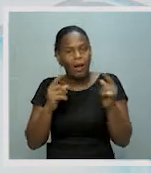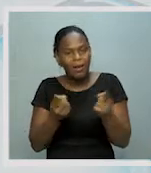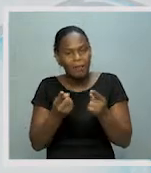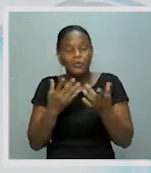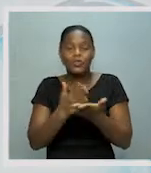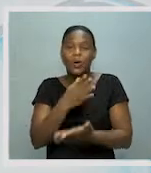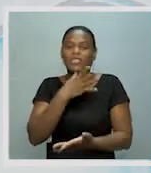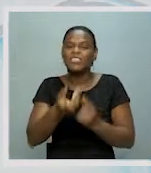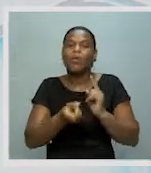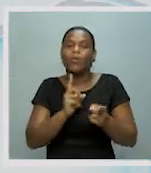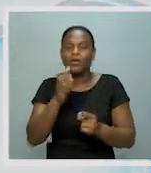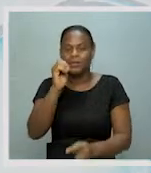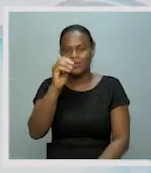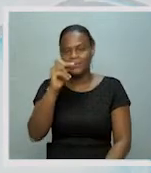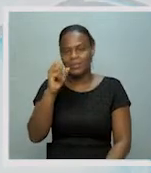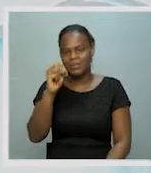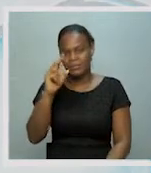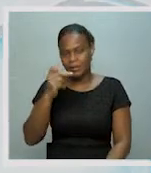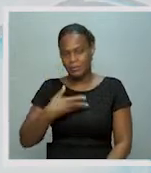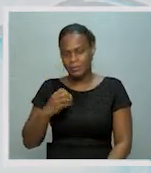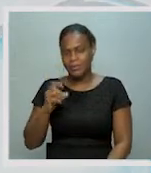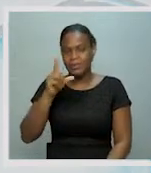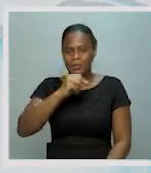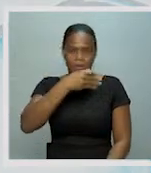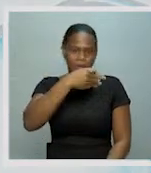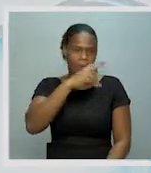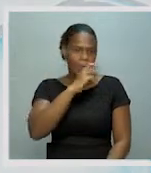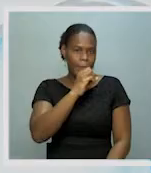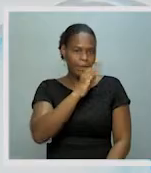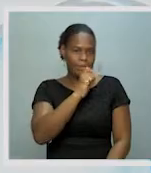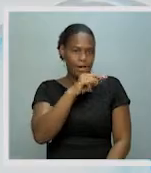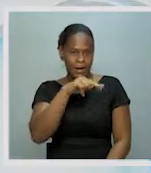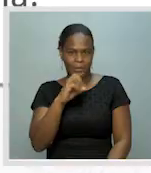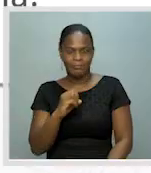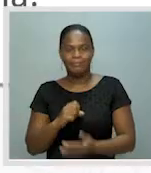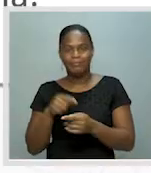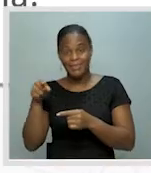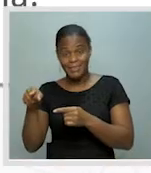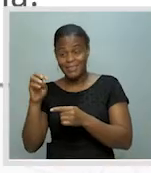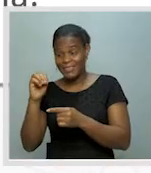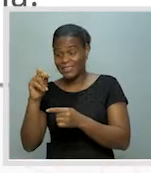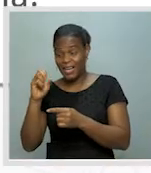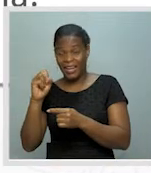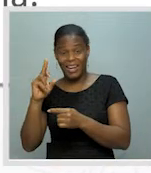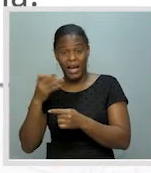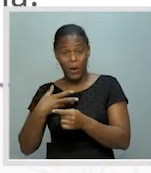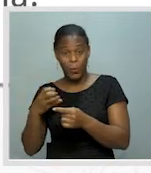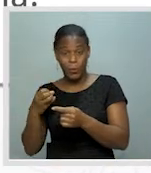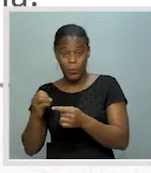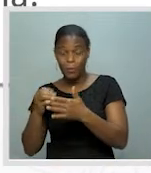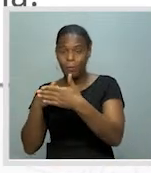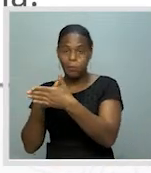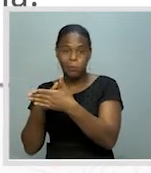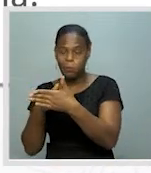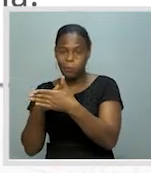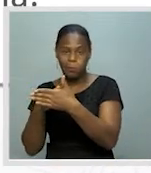limitar apenas a definição do sagrado e do profano, ok? O sagrado é aquilo que é delimitado, que é